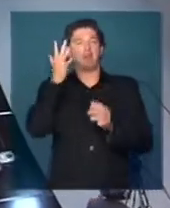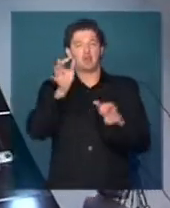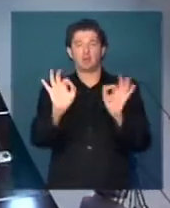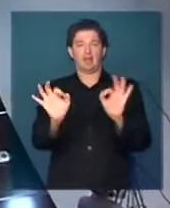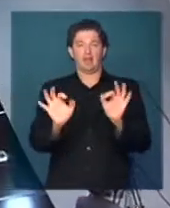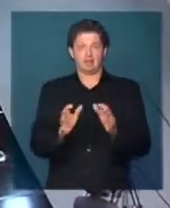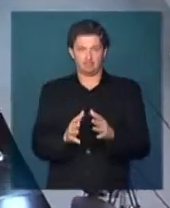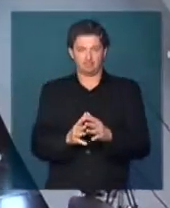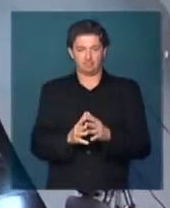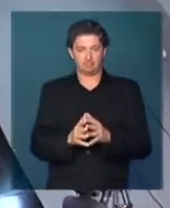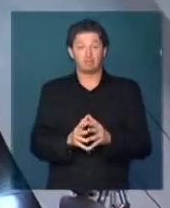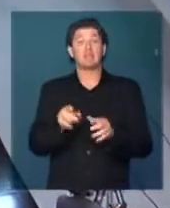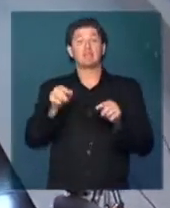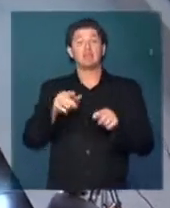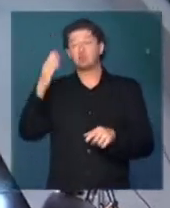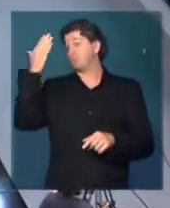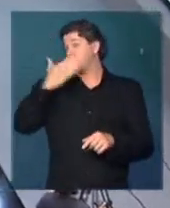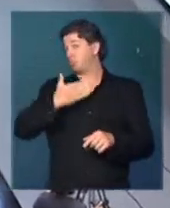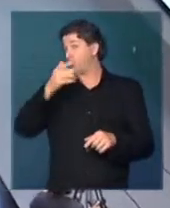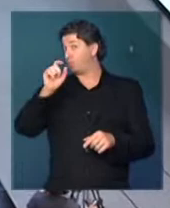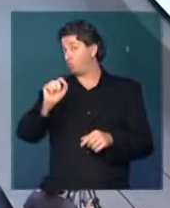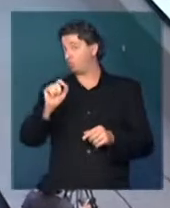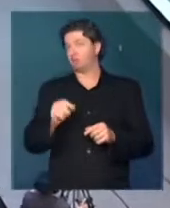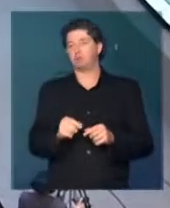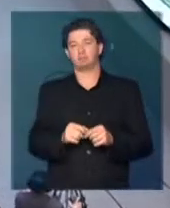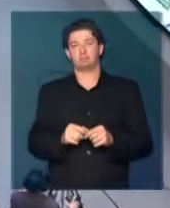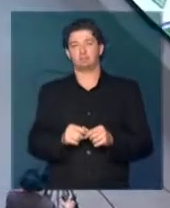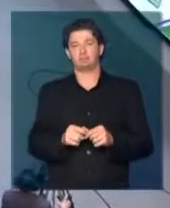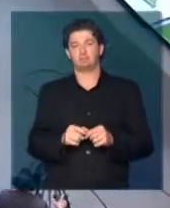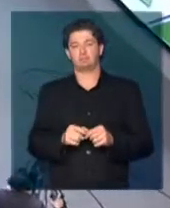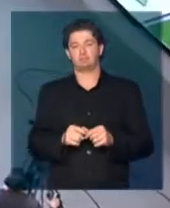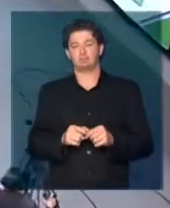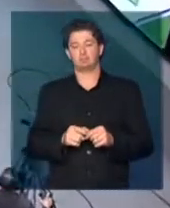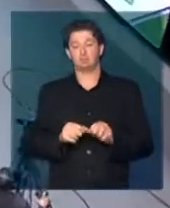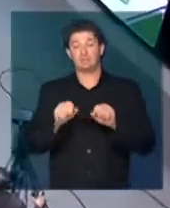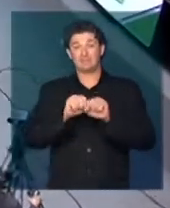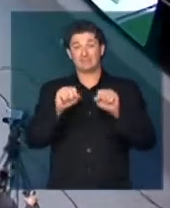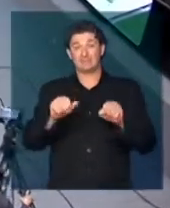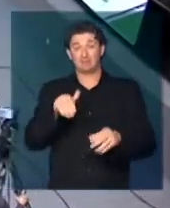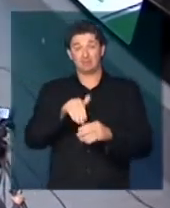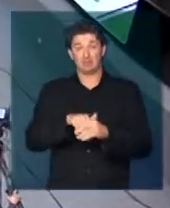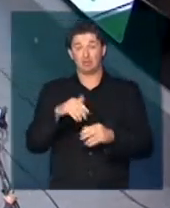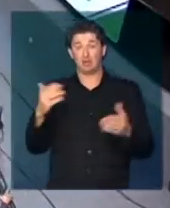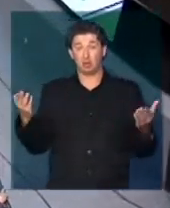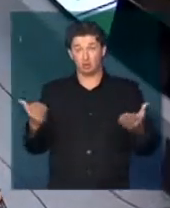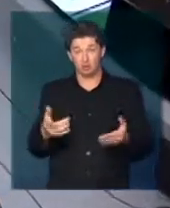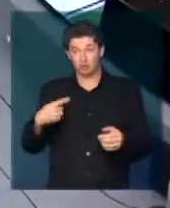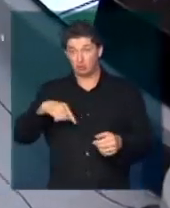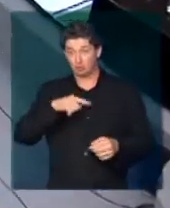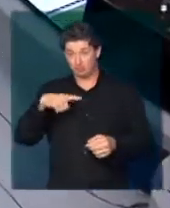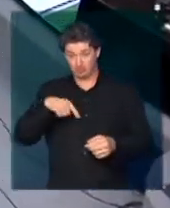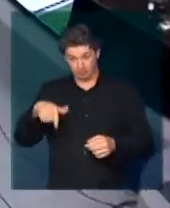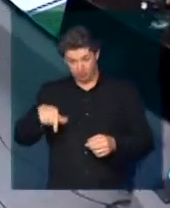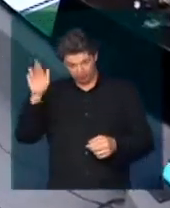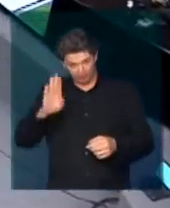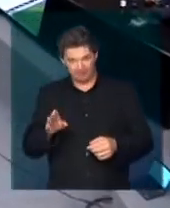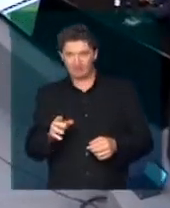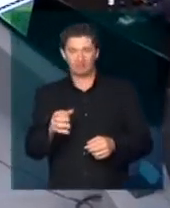político. Isso é um atestado da falência do sistema eleitoral vigente que nós temos no nosso